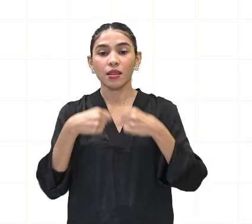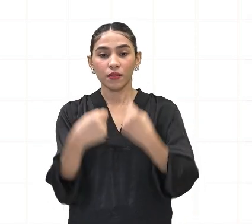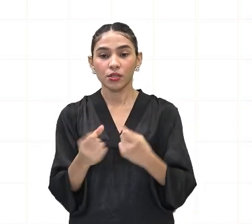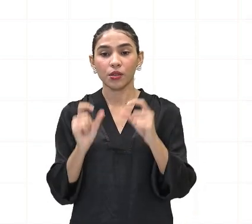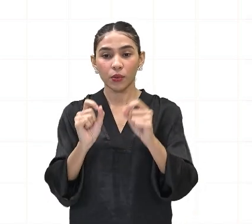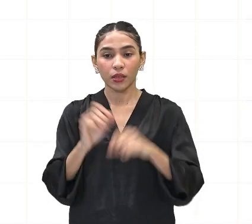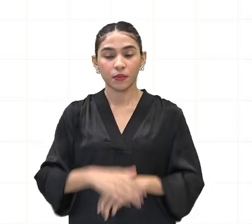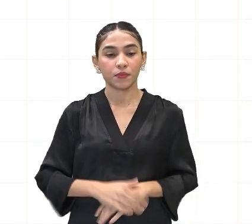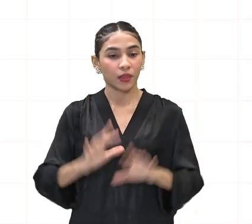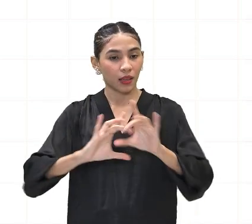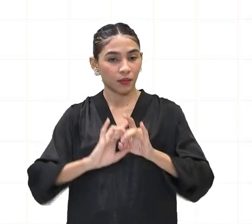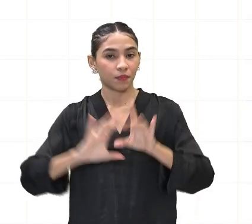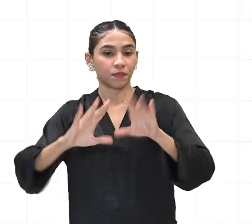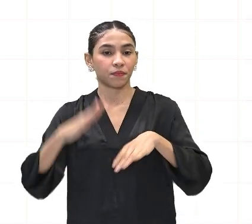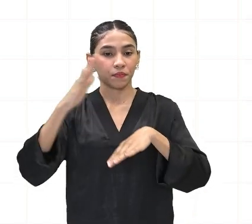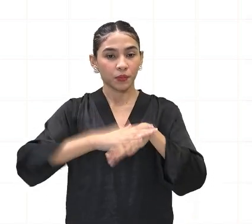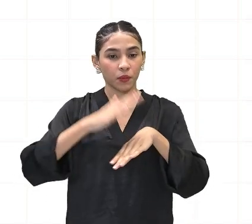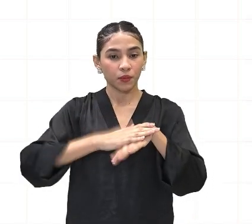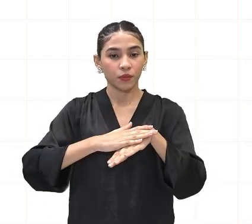defendia a livre